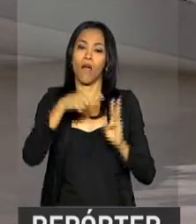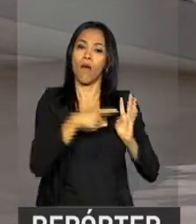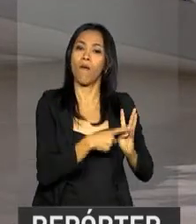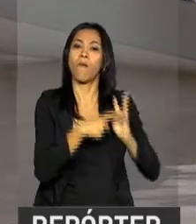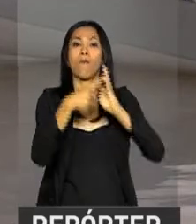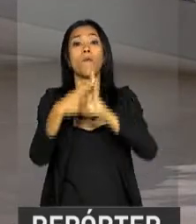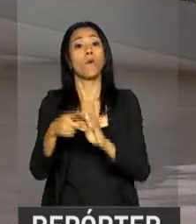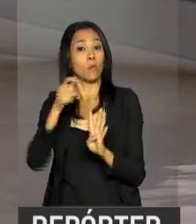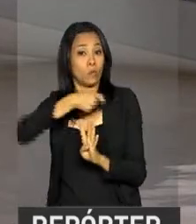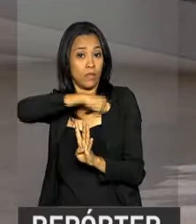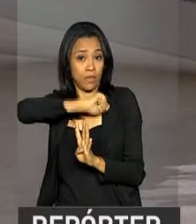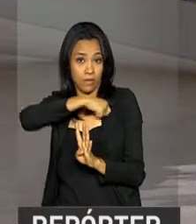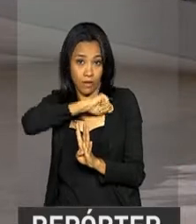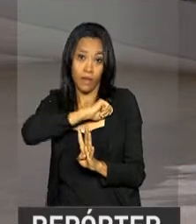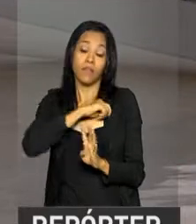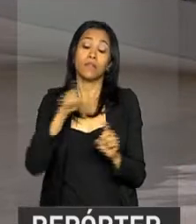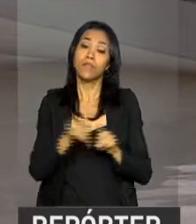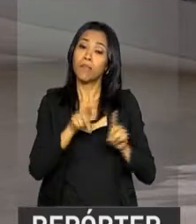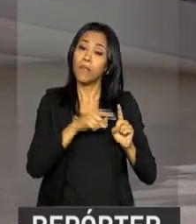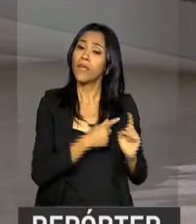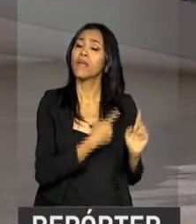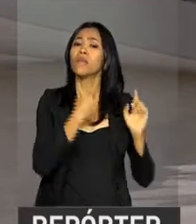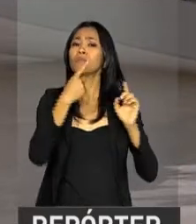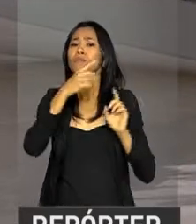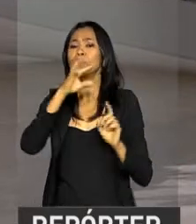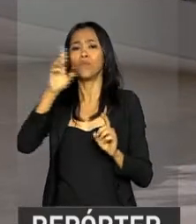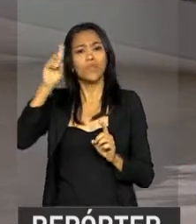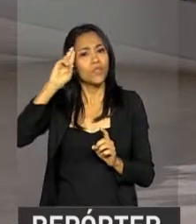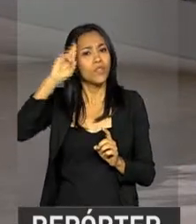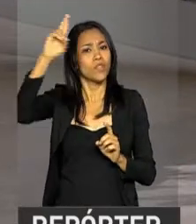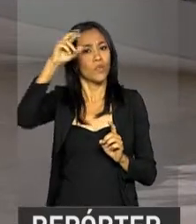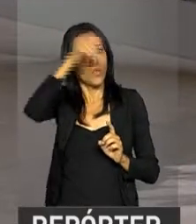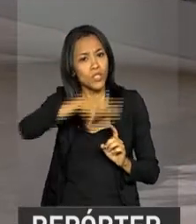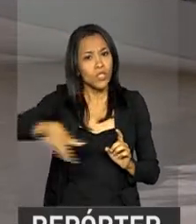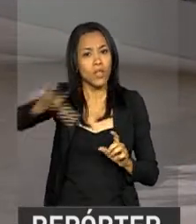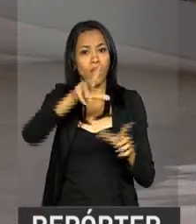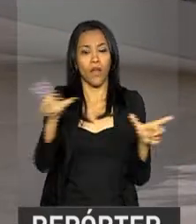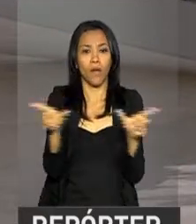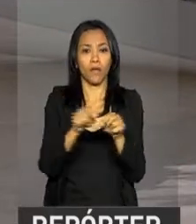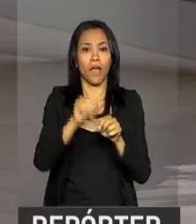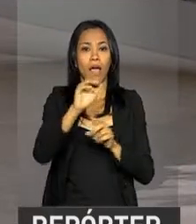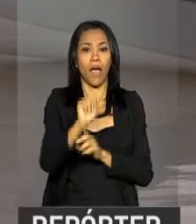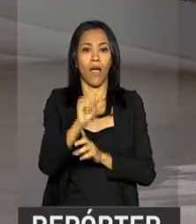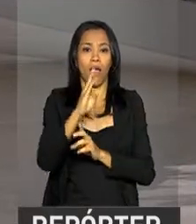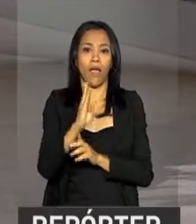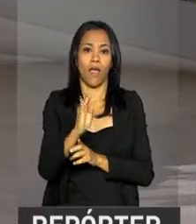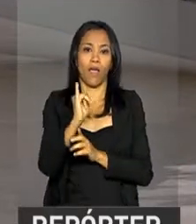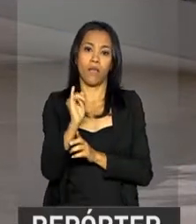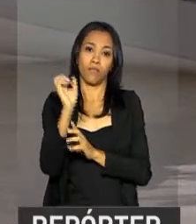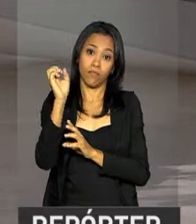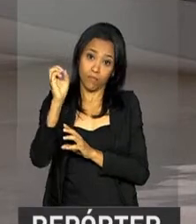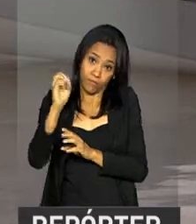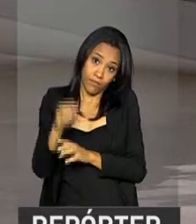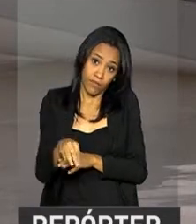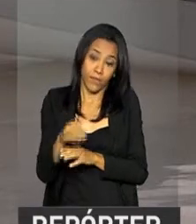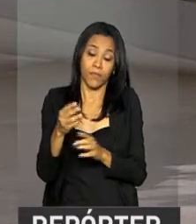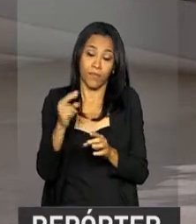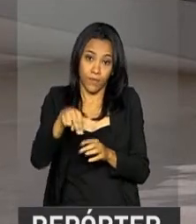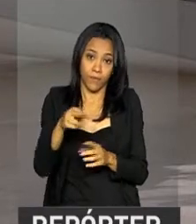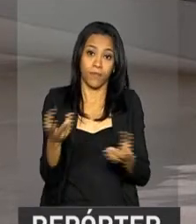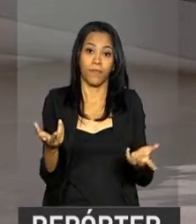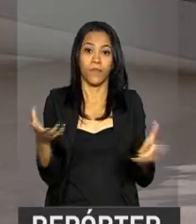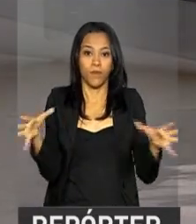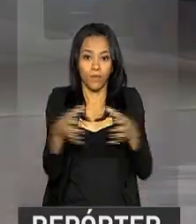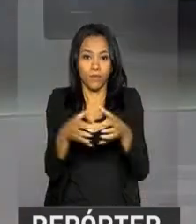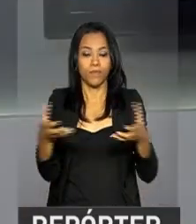queiroz além do diretor-geral adjunto da abin agência brasileira de inteligência frank márcio de oliveira volto com